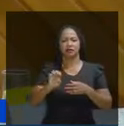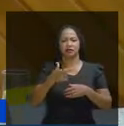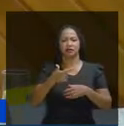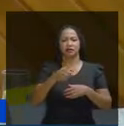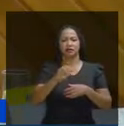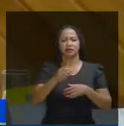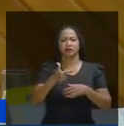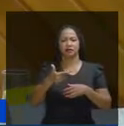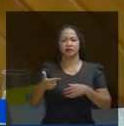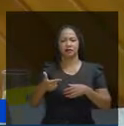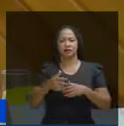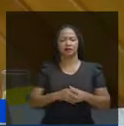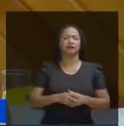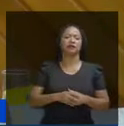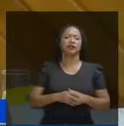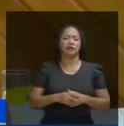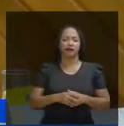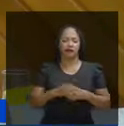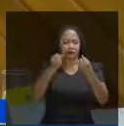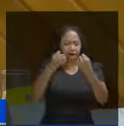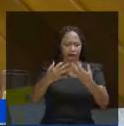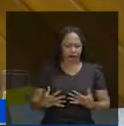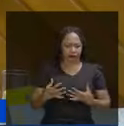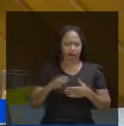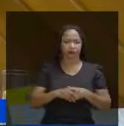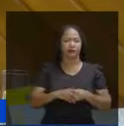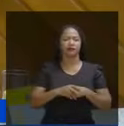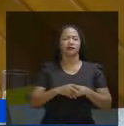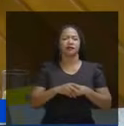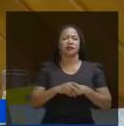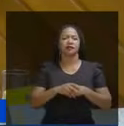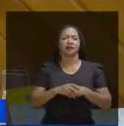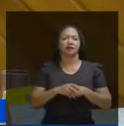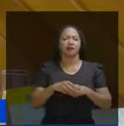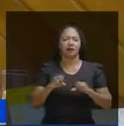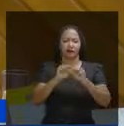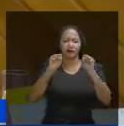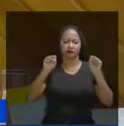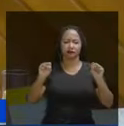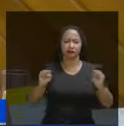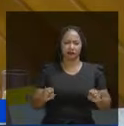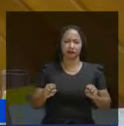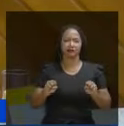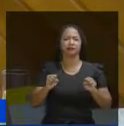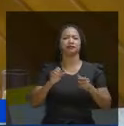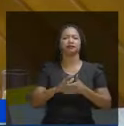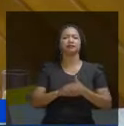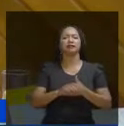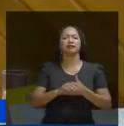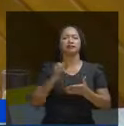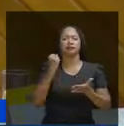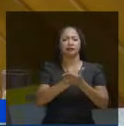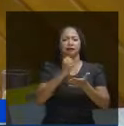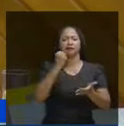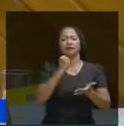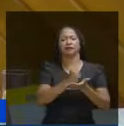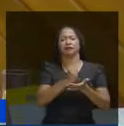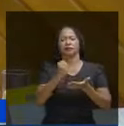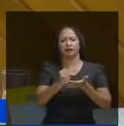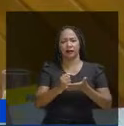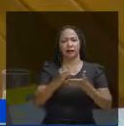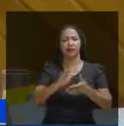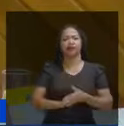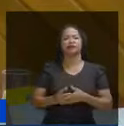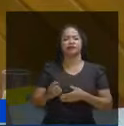23.609/2022. Destacou que o lançamento do código ASE 264 no sistema ELO pelo cartório eleitoral se deu